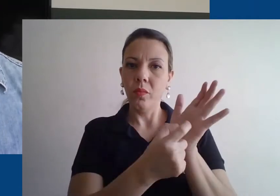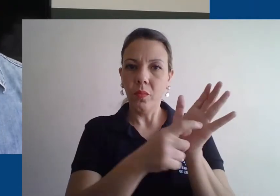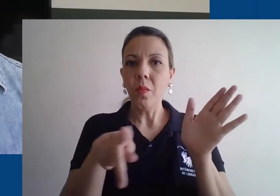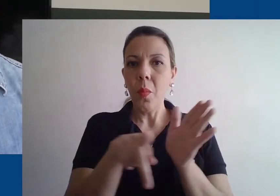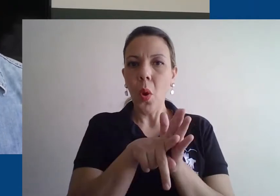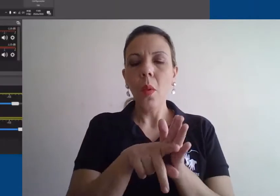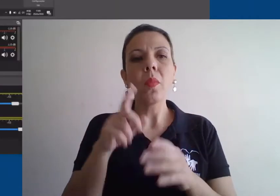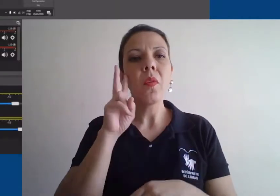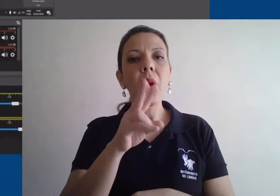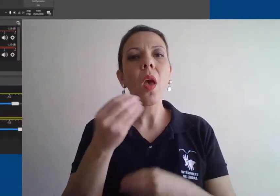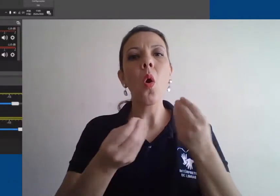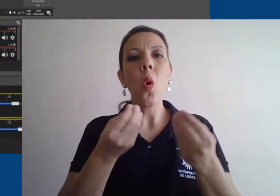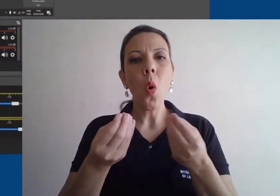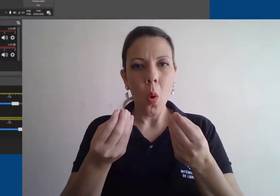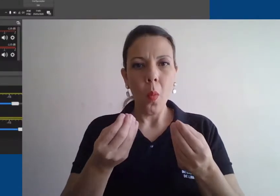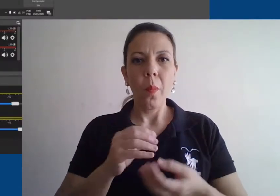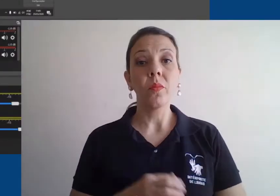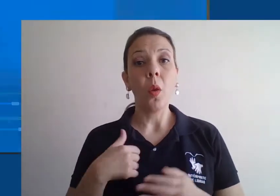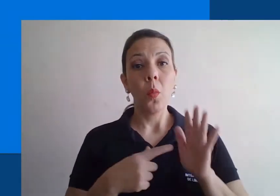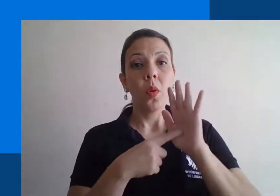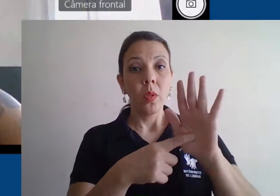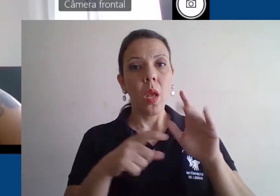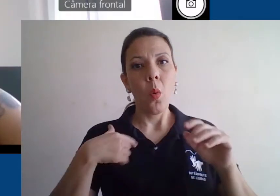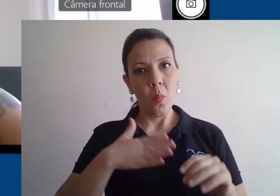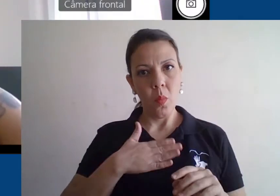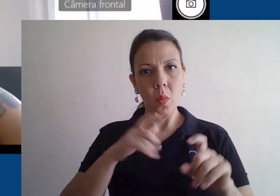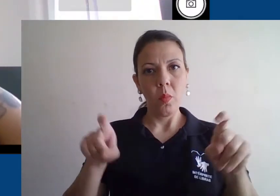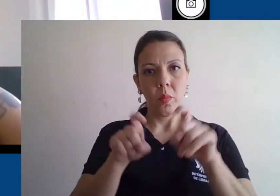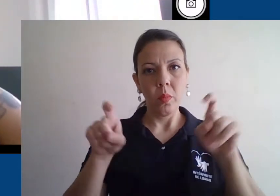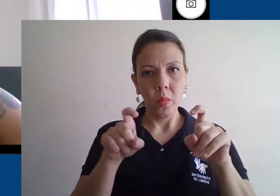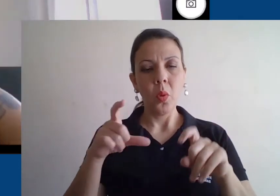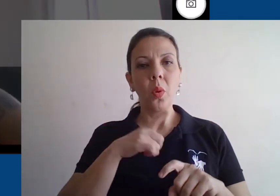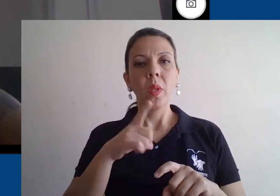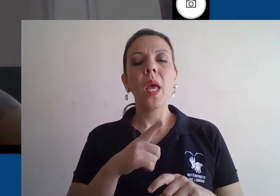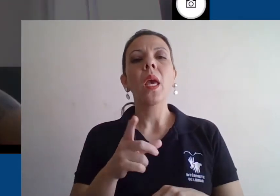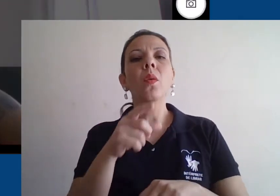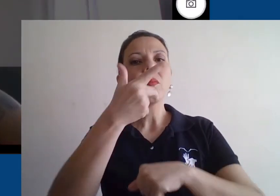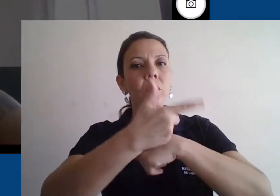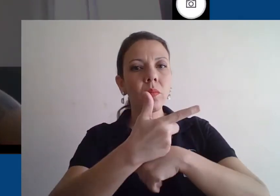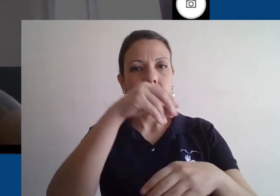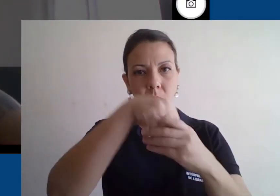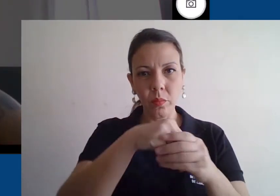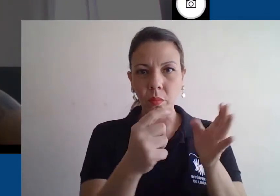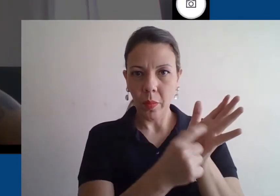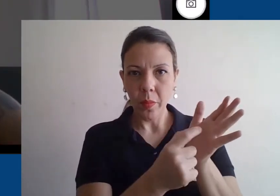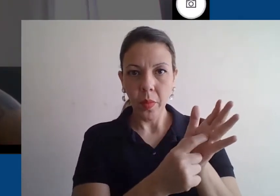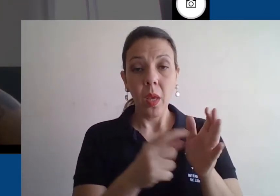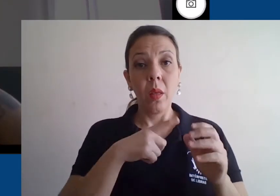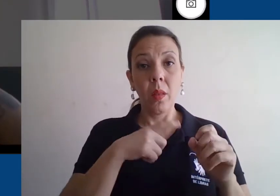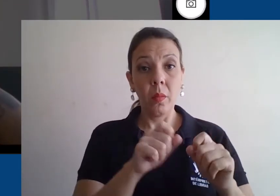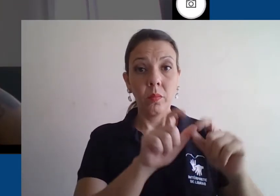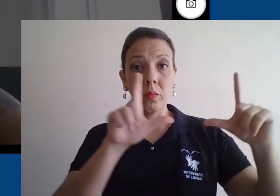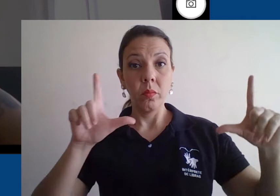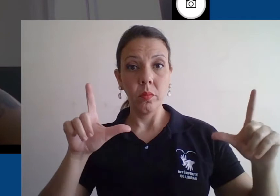câmera, funciona. No meu, vocês podem ver aí na tela que a aba de configurações dele está ali do lado esquerdo, é onde eu consigo acessar essas configurações,